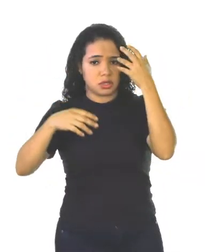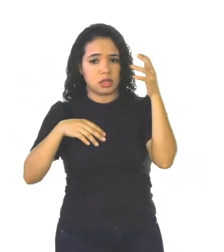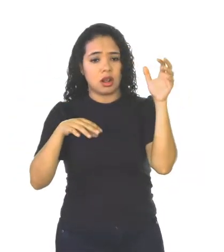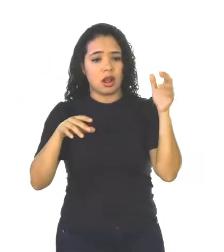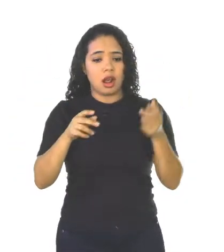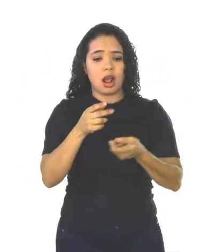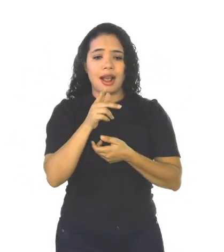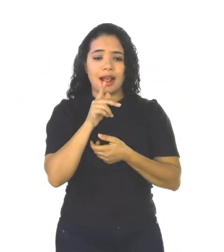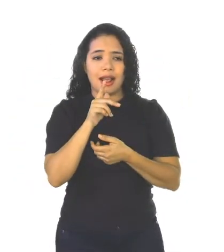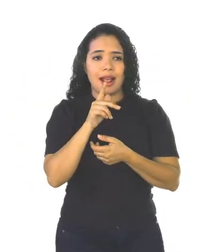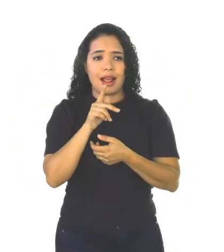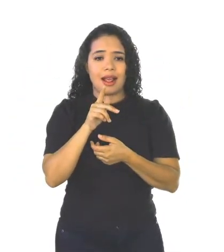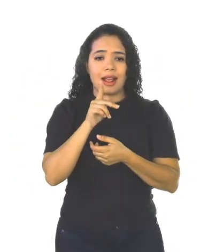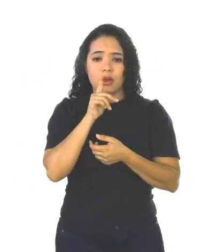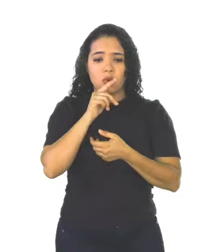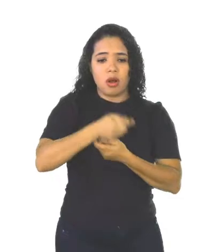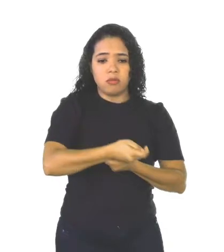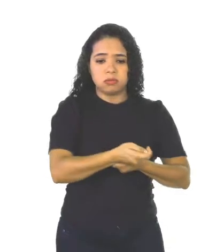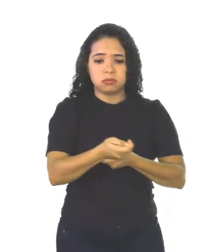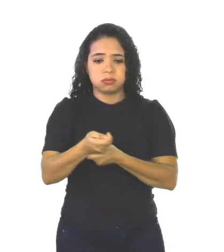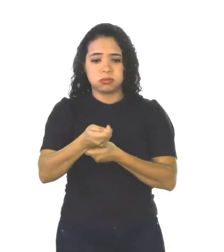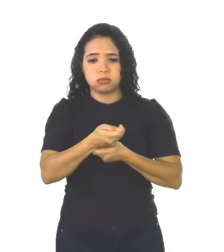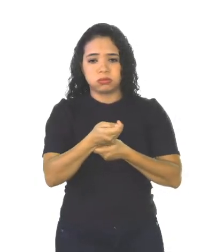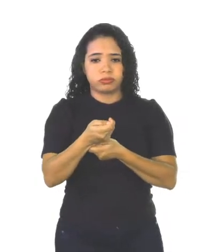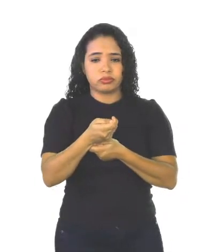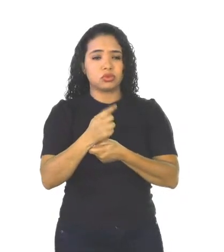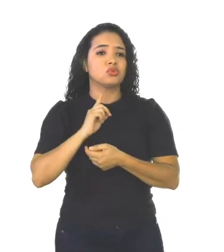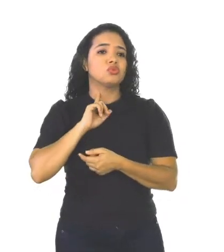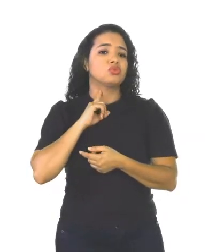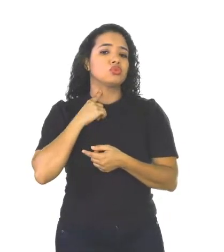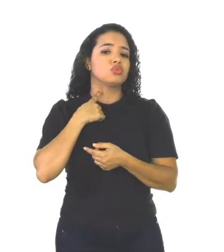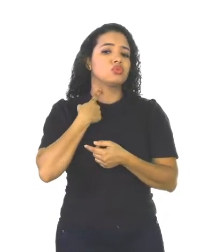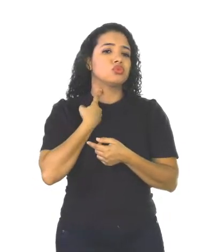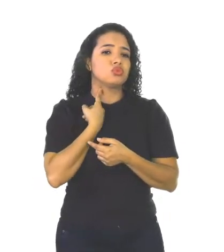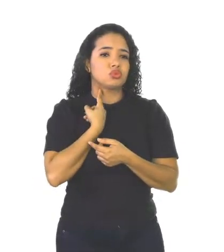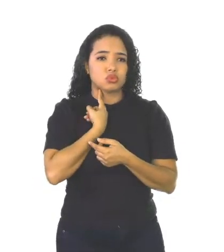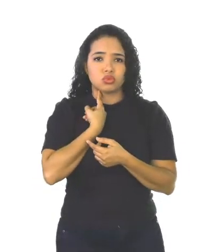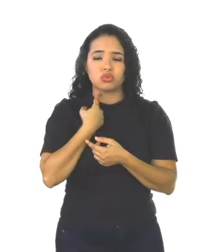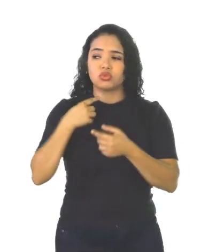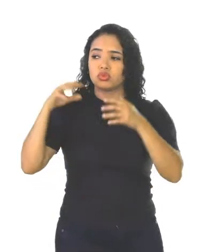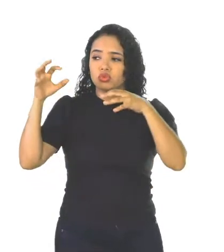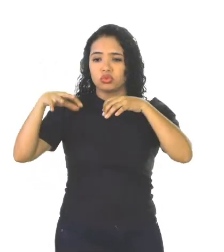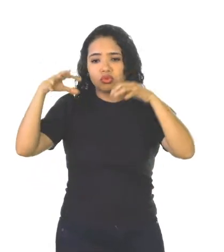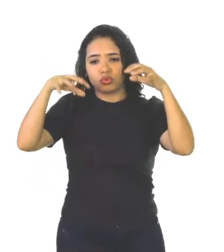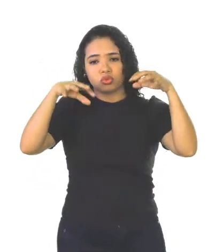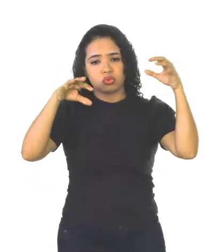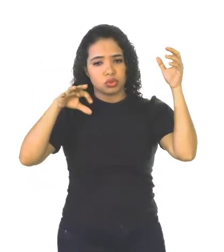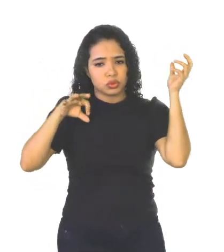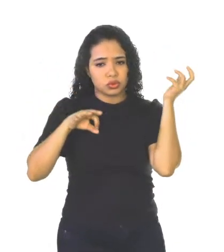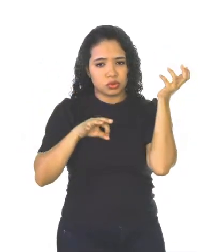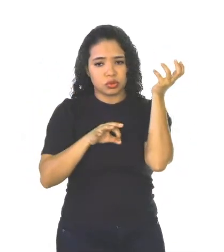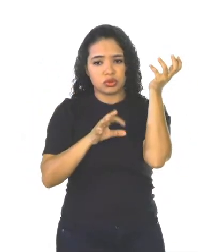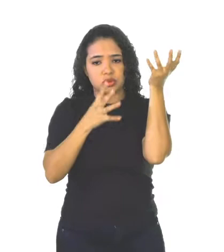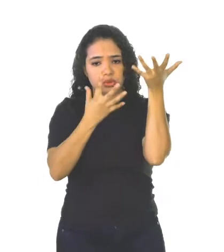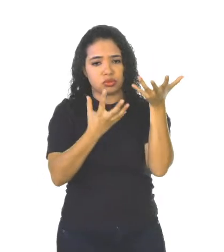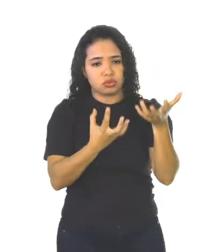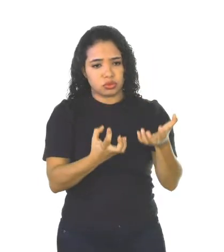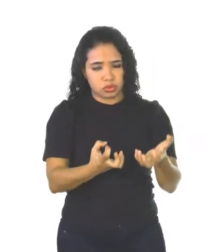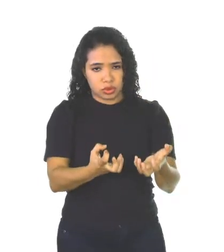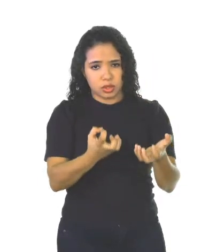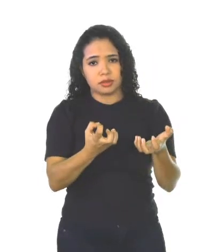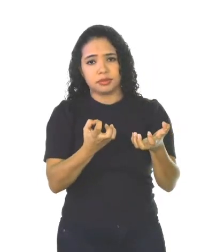que regava o jardim estava entupida com sujeira das chuvas passageiras que vieram e logo secaram naquela